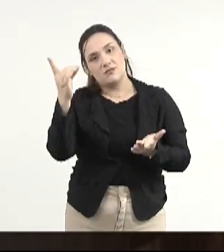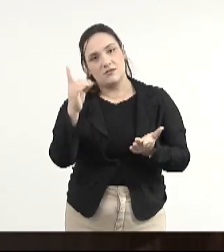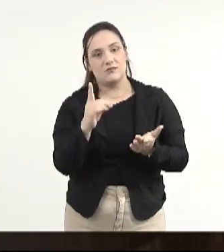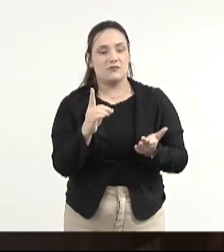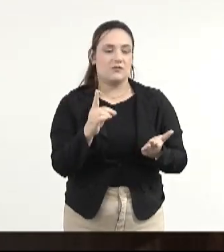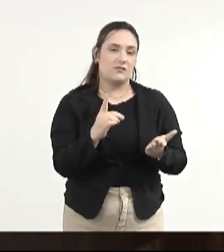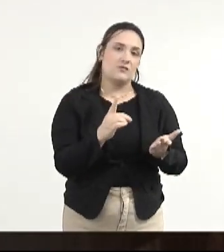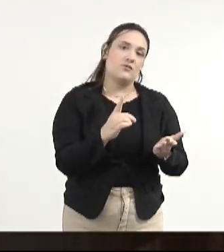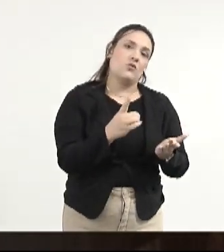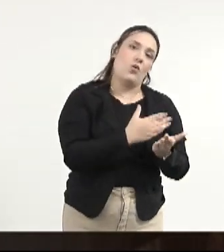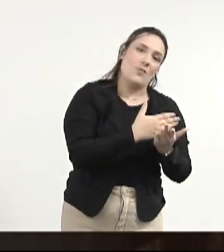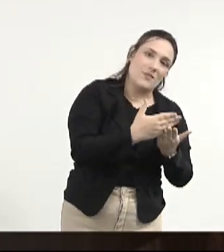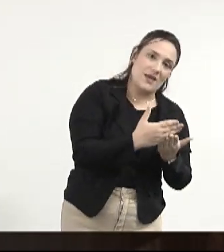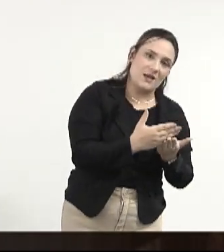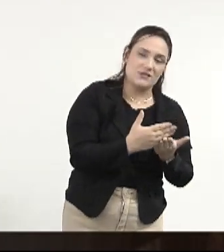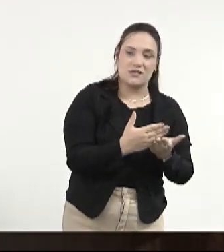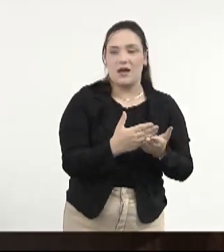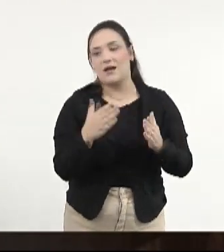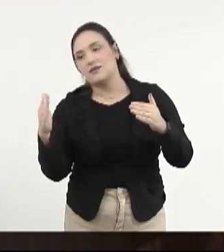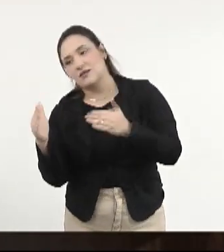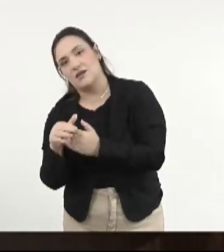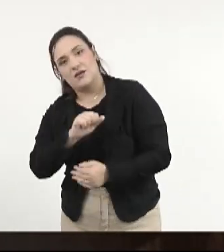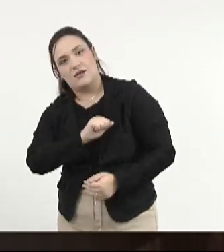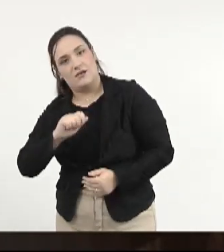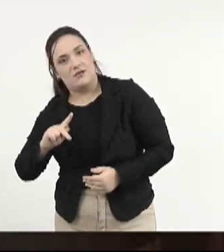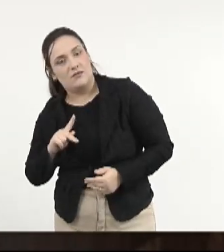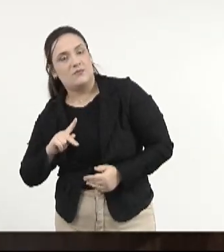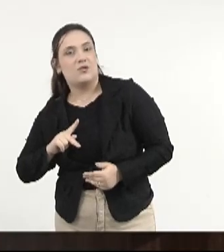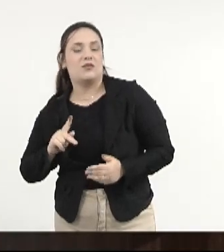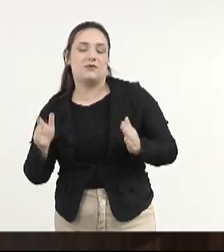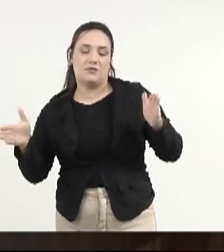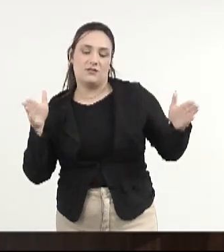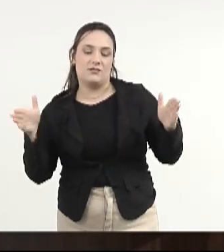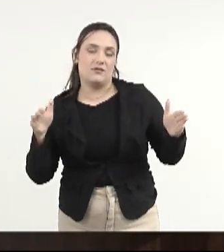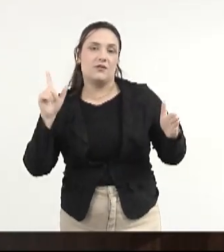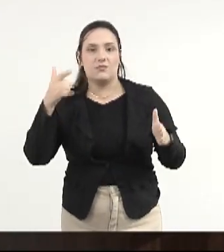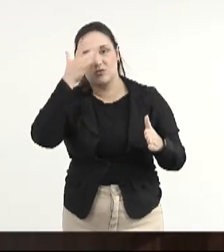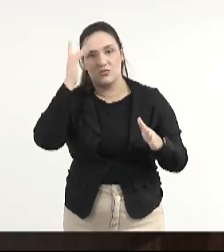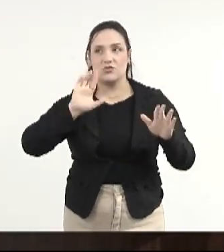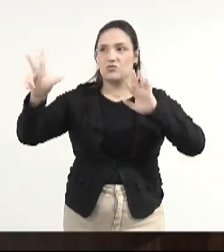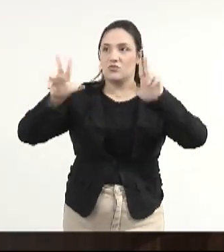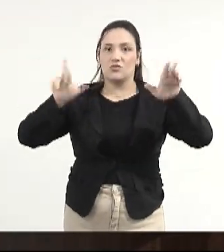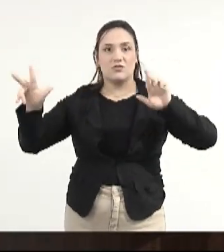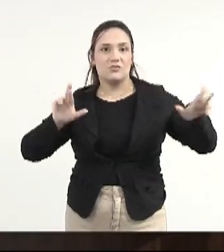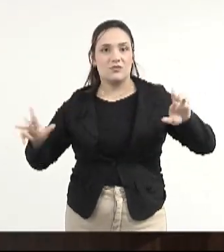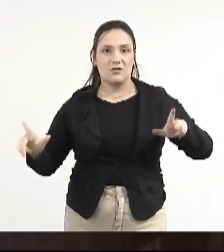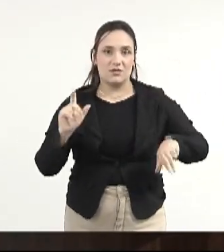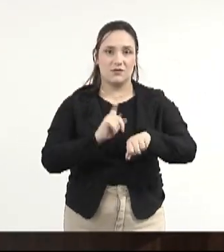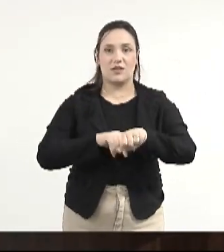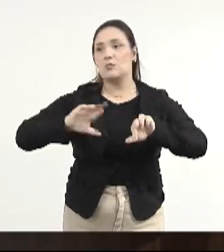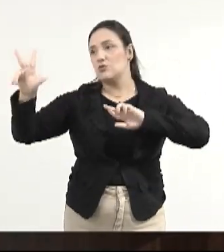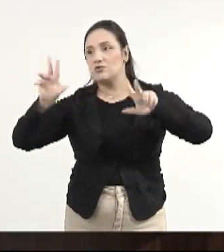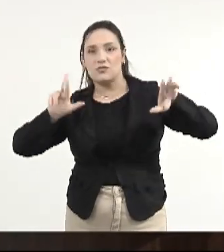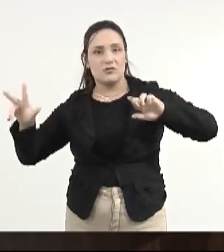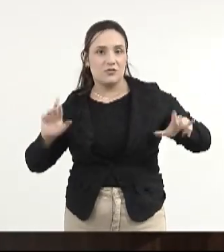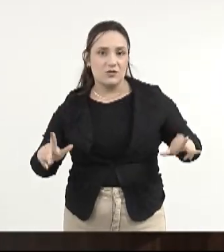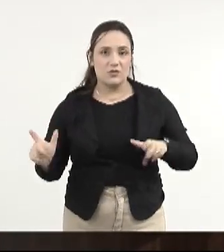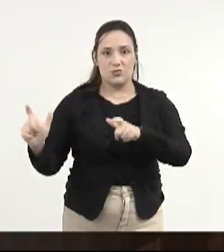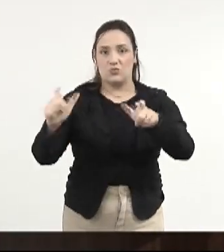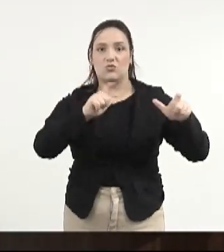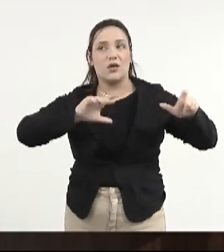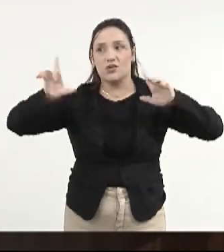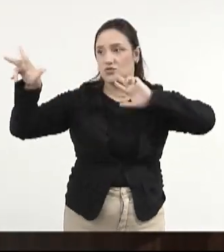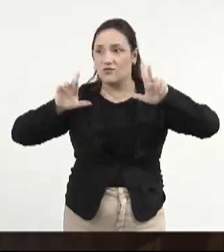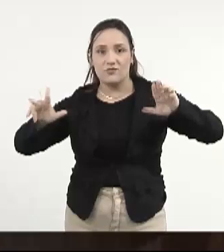desde do Pentateuco até o Apocalipse, você vê que foram escritos por homens diferentes, em épocas diferentes, em